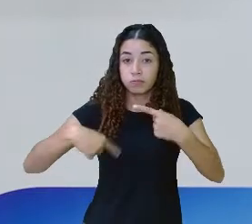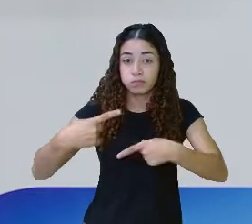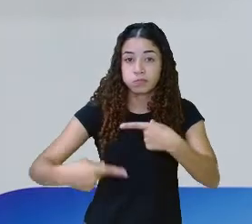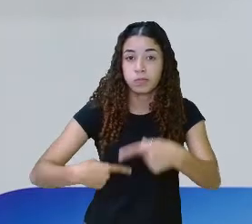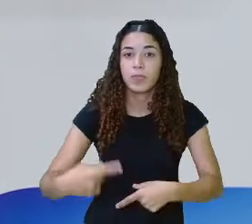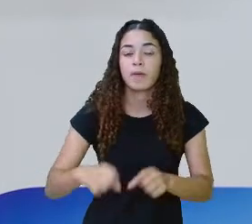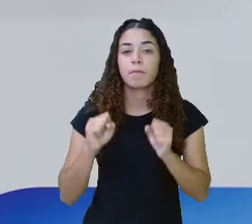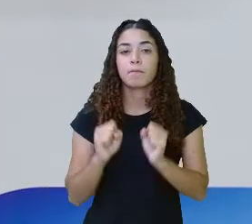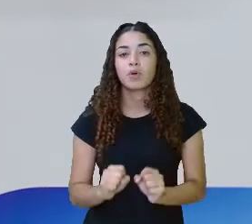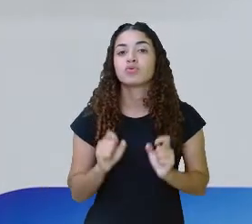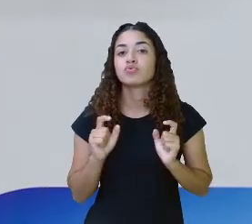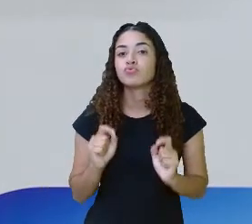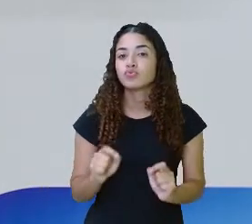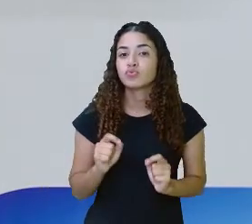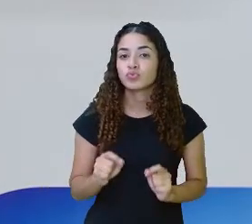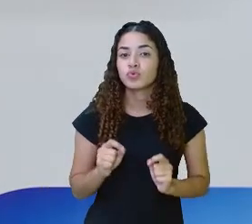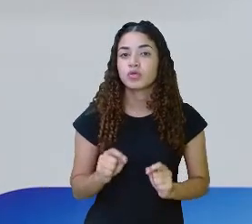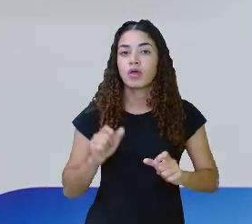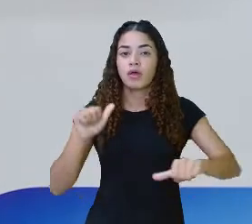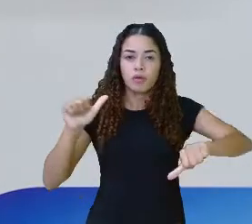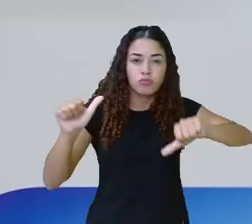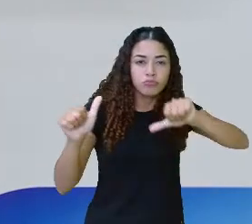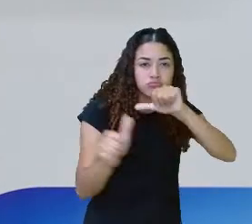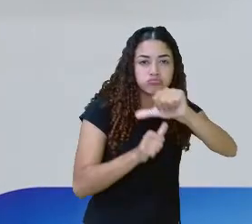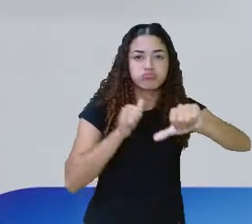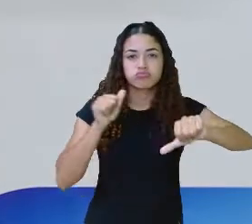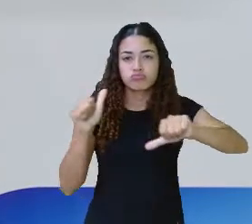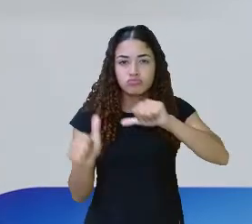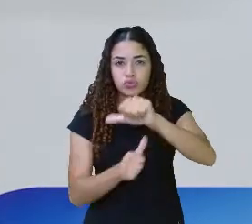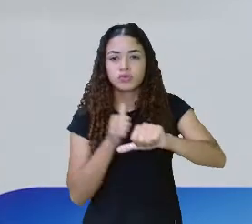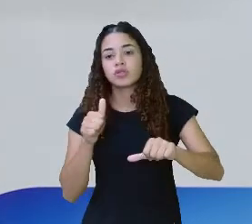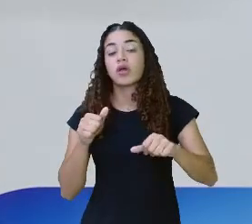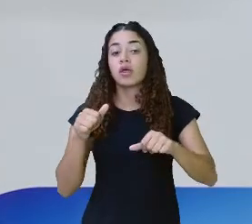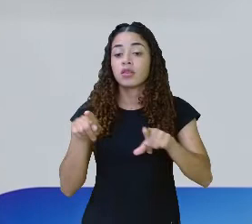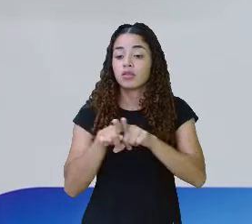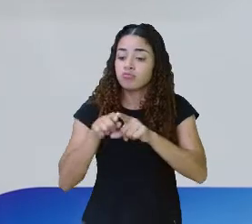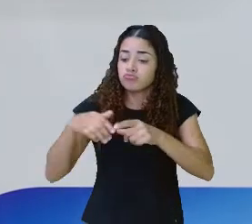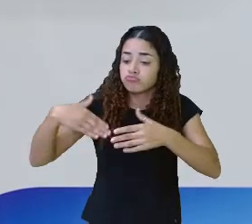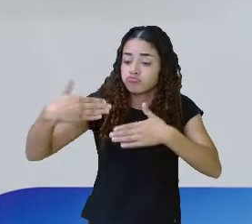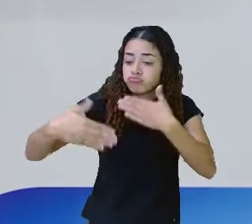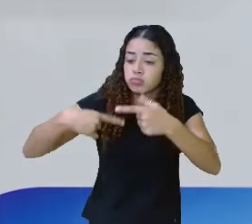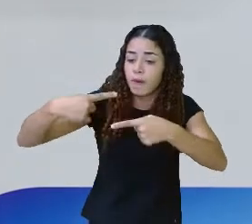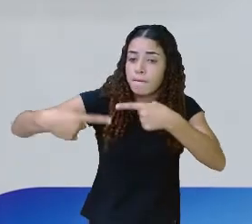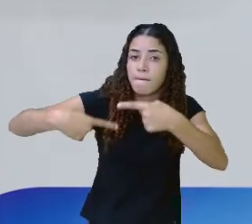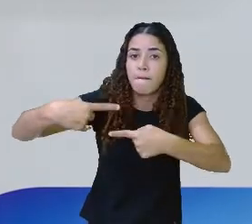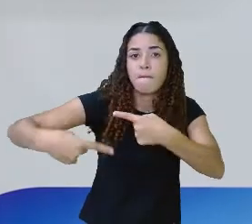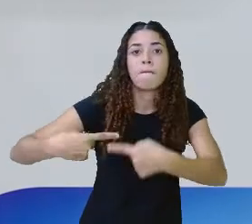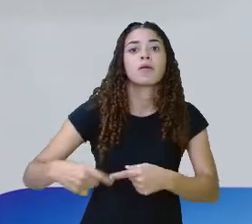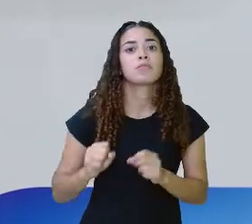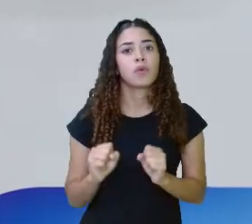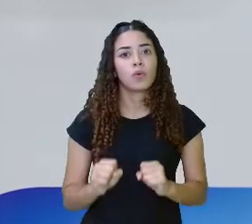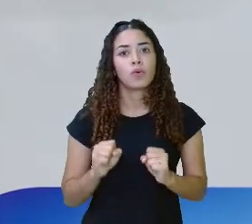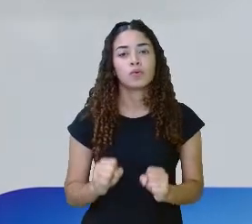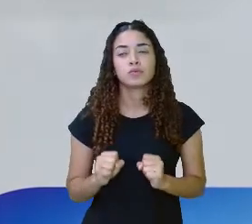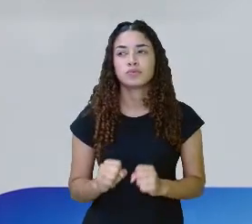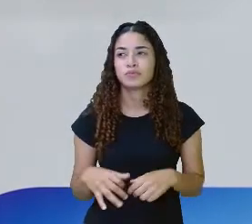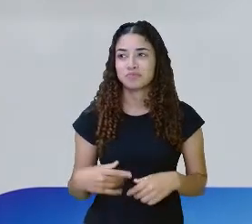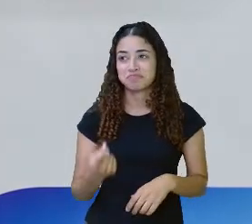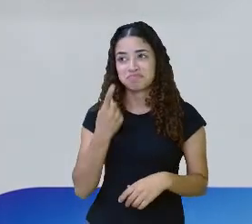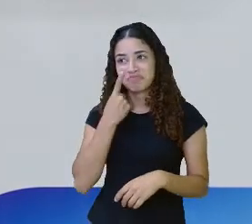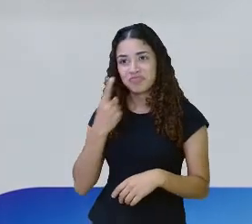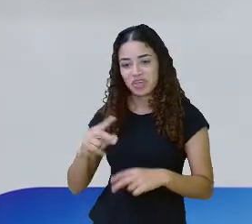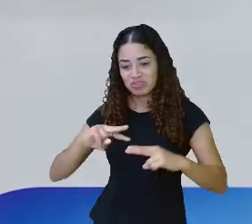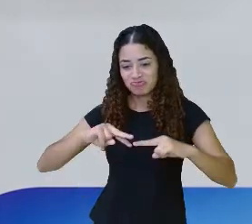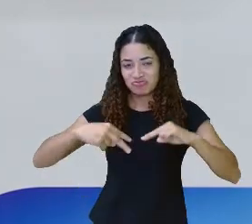haver mutações e essas mutações podem ser passadas para frente, tá certo? Então, olha aí a questão da